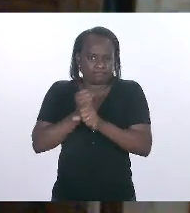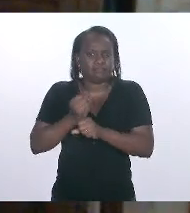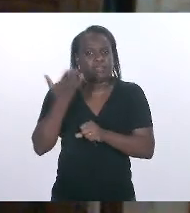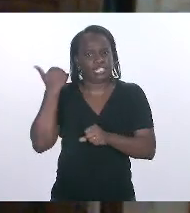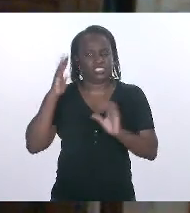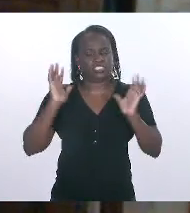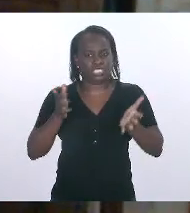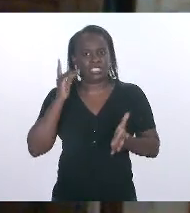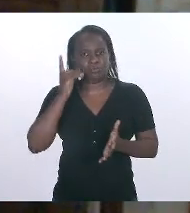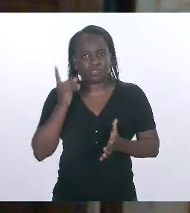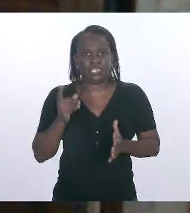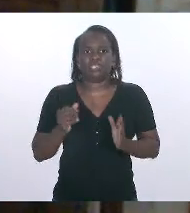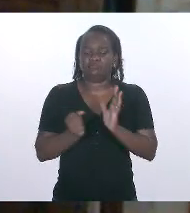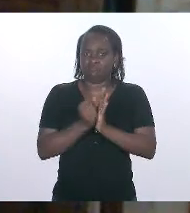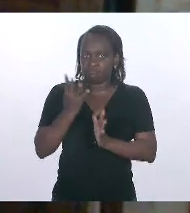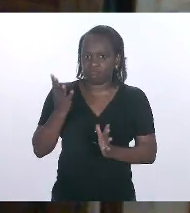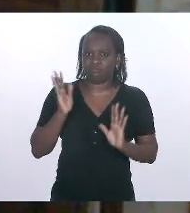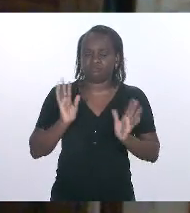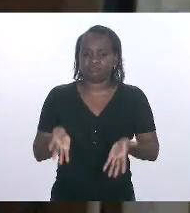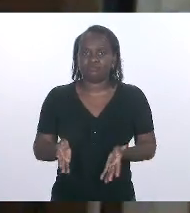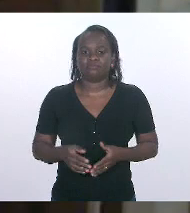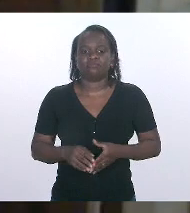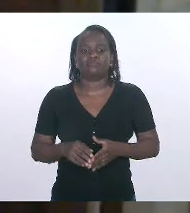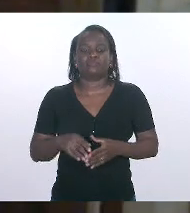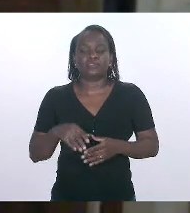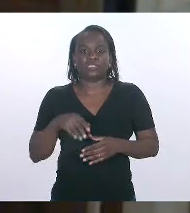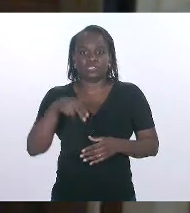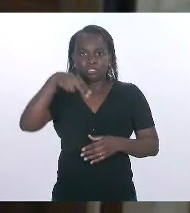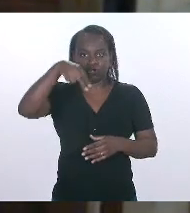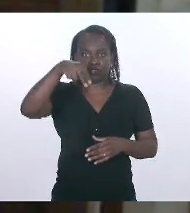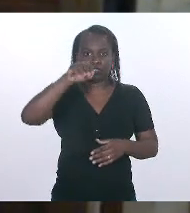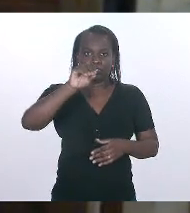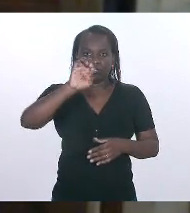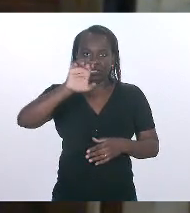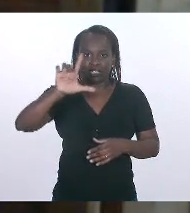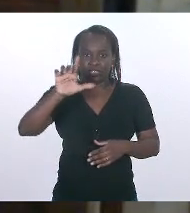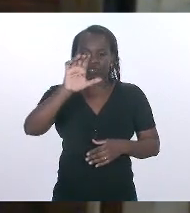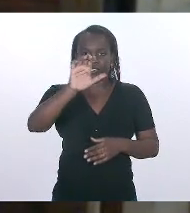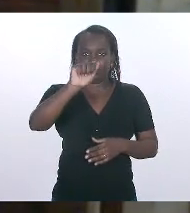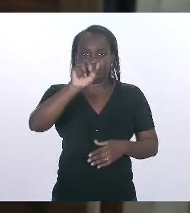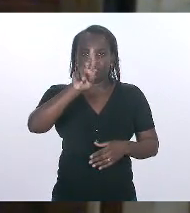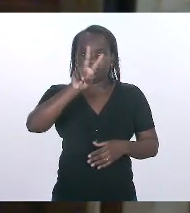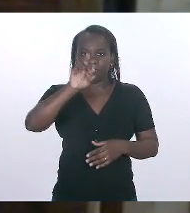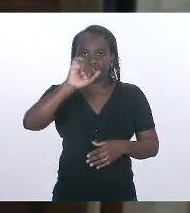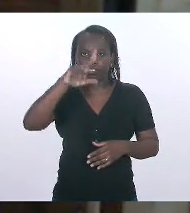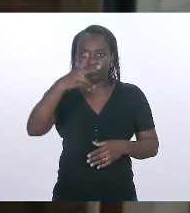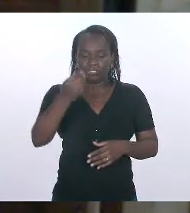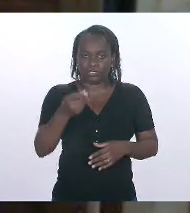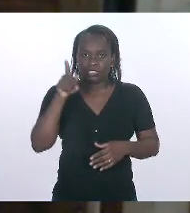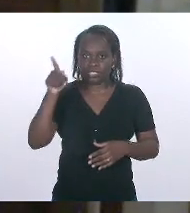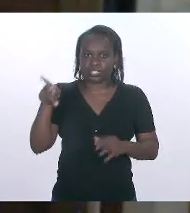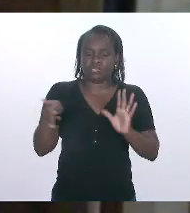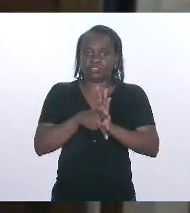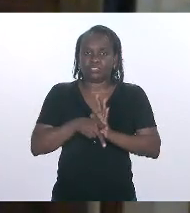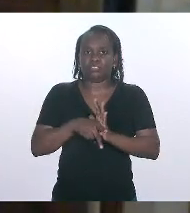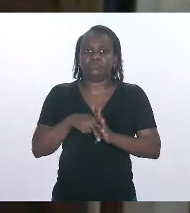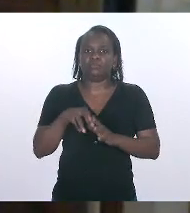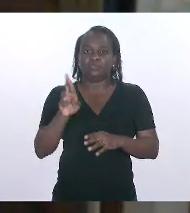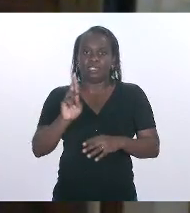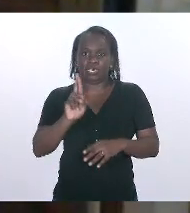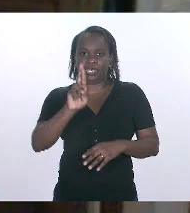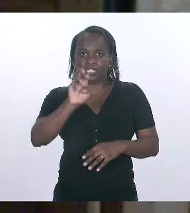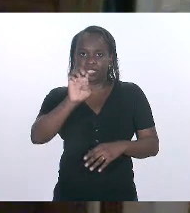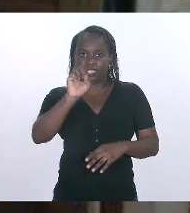já foi deputado algumas vezes, do deputado Noel de Carvalho, lá do município de